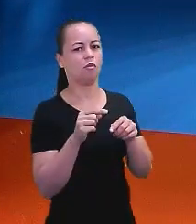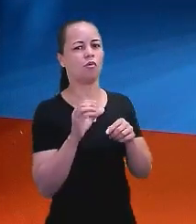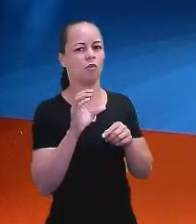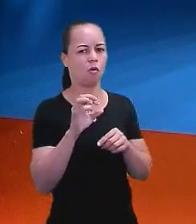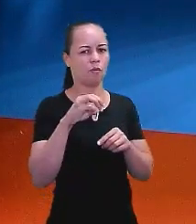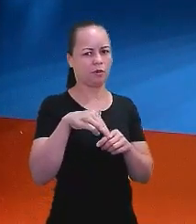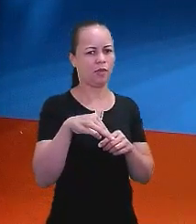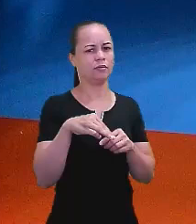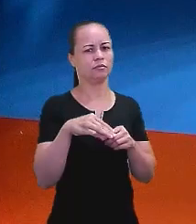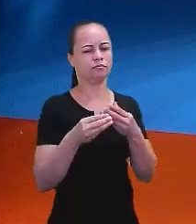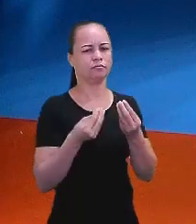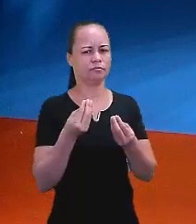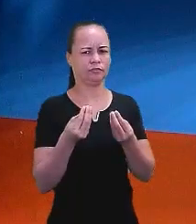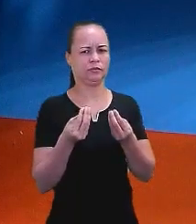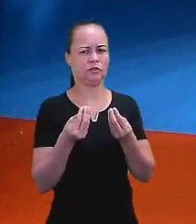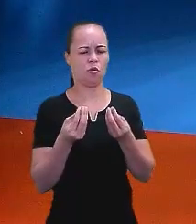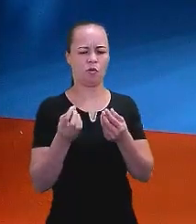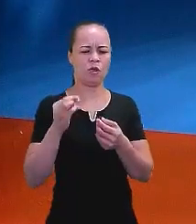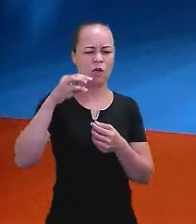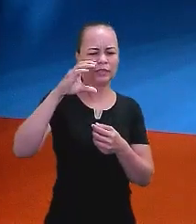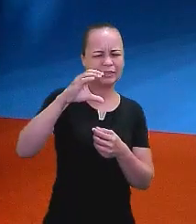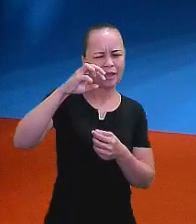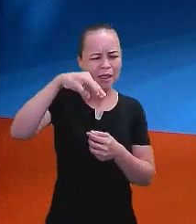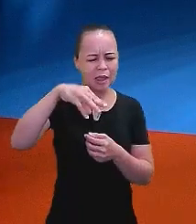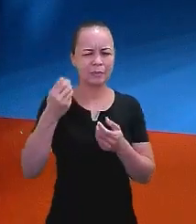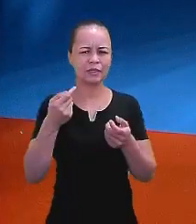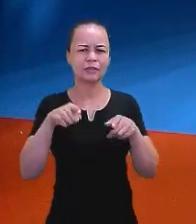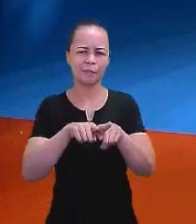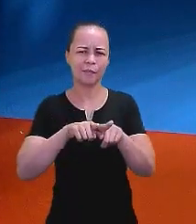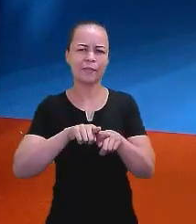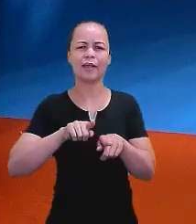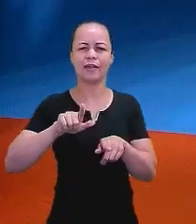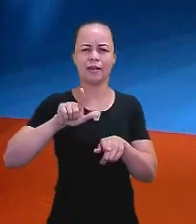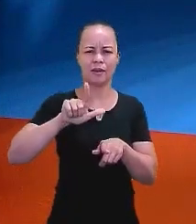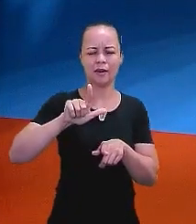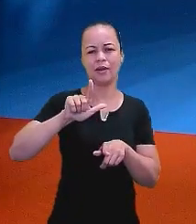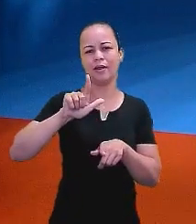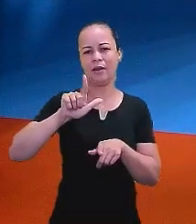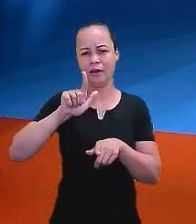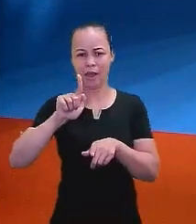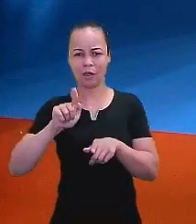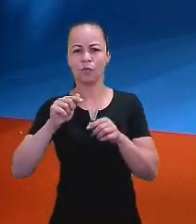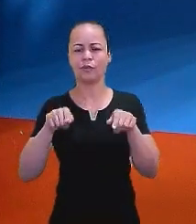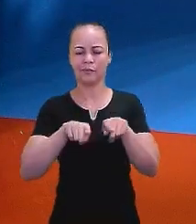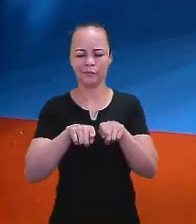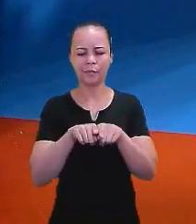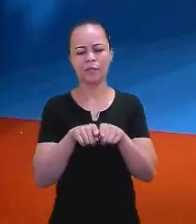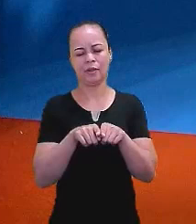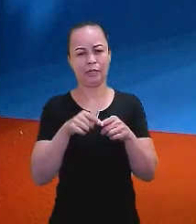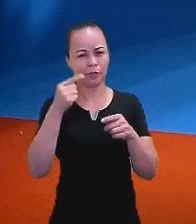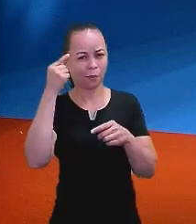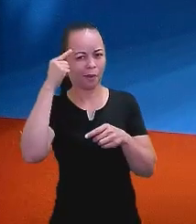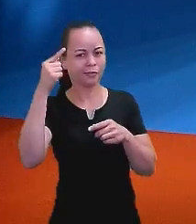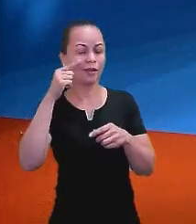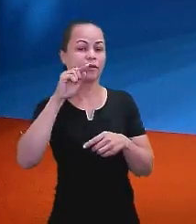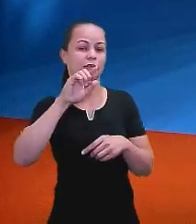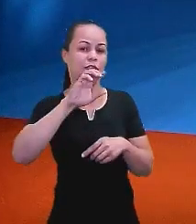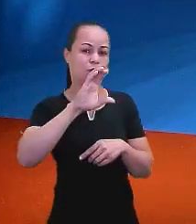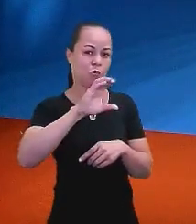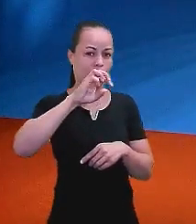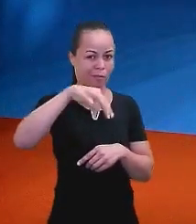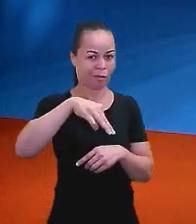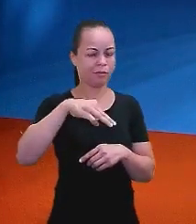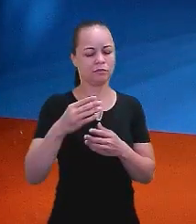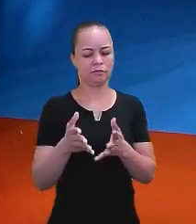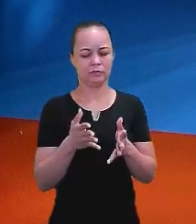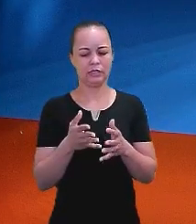Mas só que ele não traz só medida de comprimento, ele traz largura também. Mas mesmo assim dá aquela ideia de medida de comprimento. Porque logo no início ele diz que a